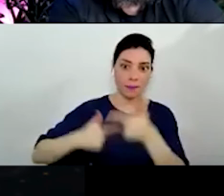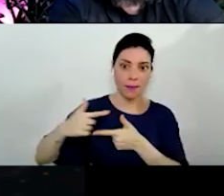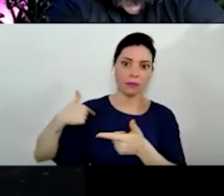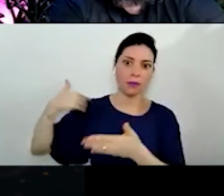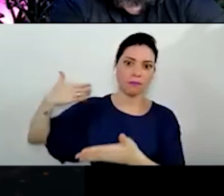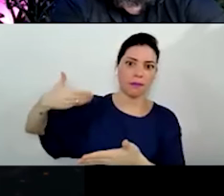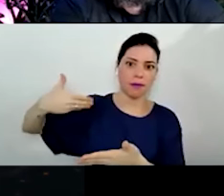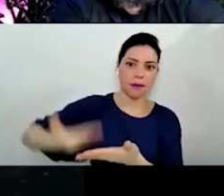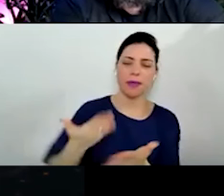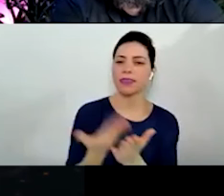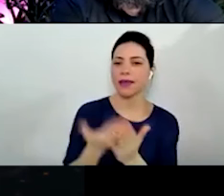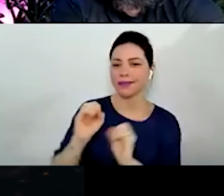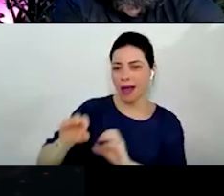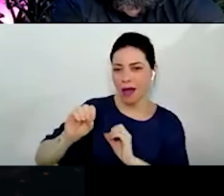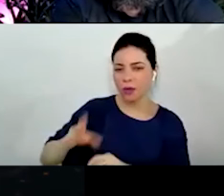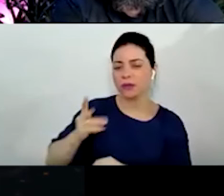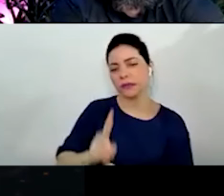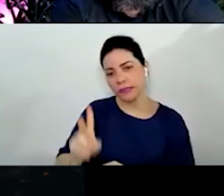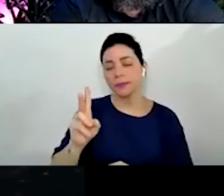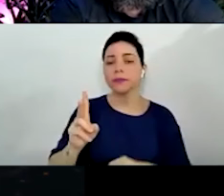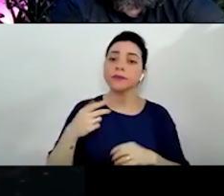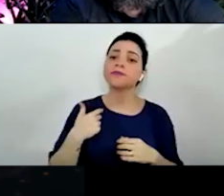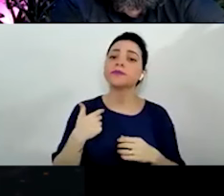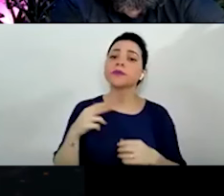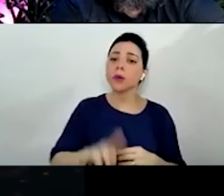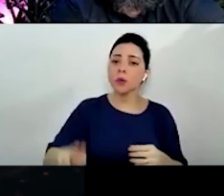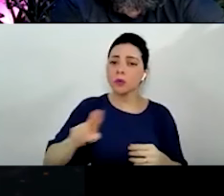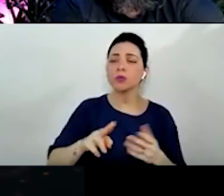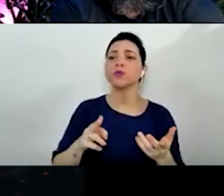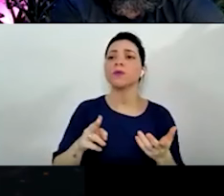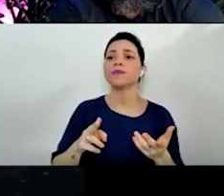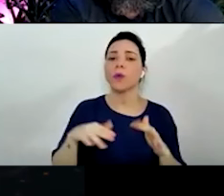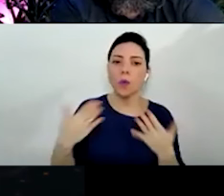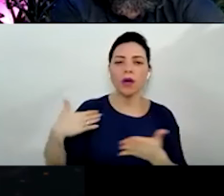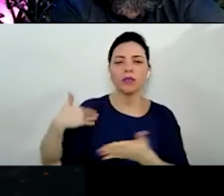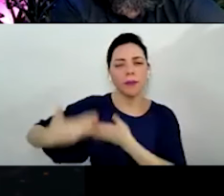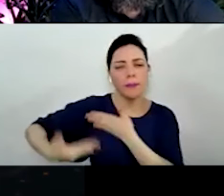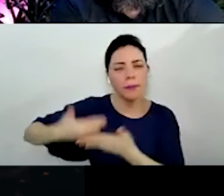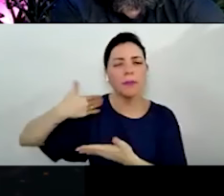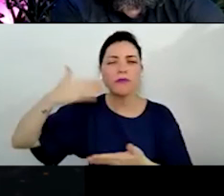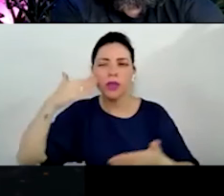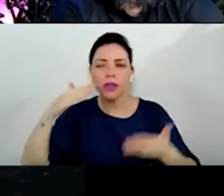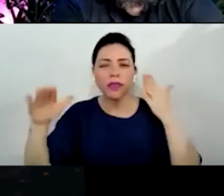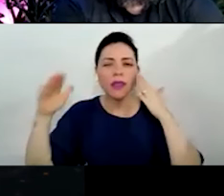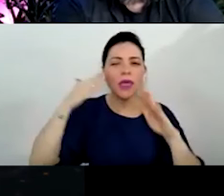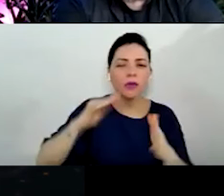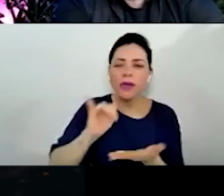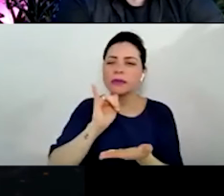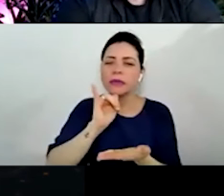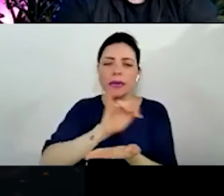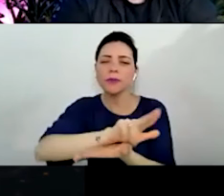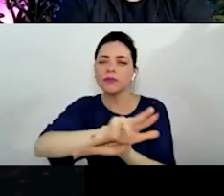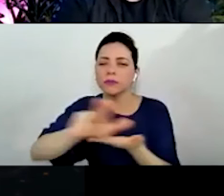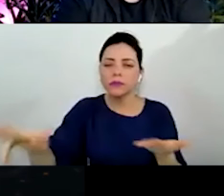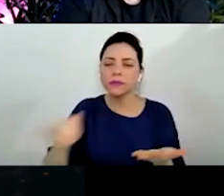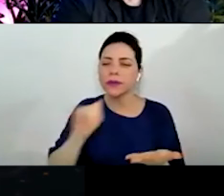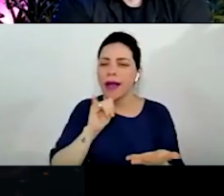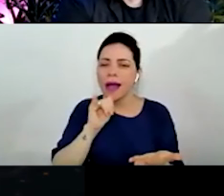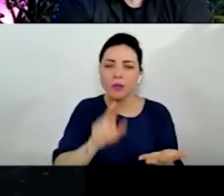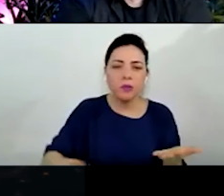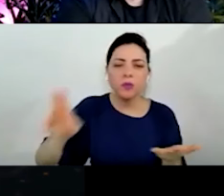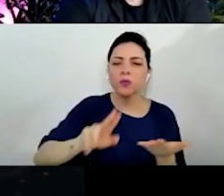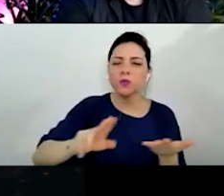tem nas aulas que eu venho tendo E conforme eu vou entendendo exemplos e casos de uso conversando